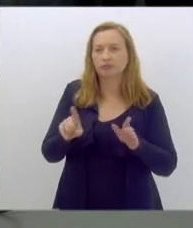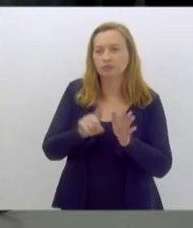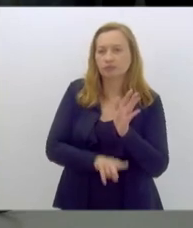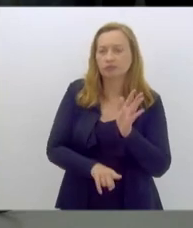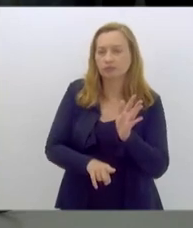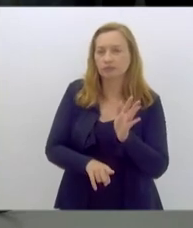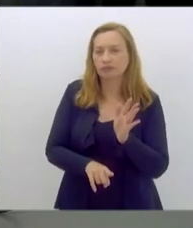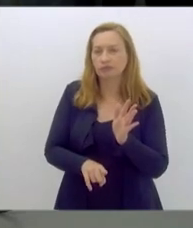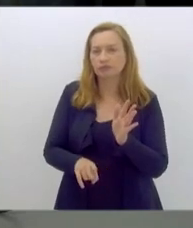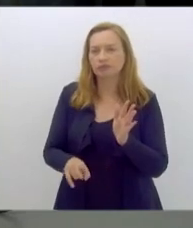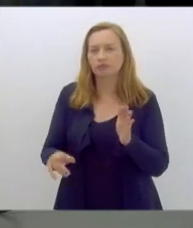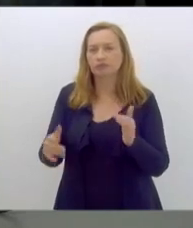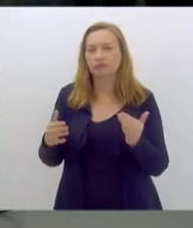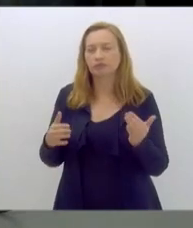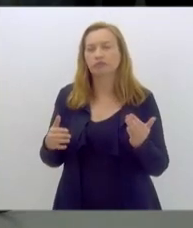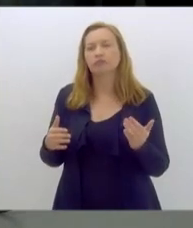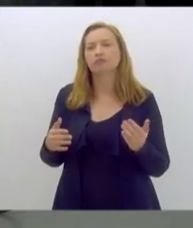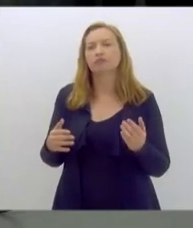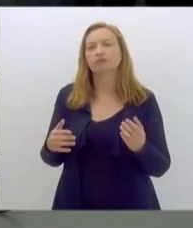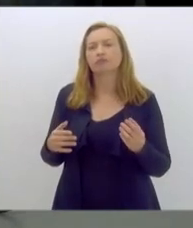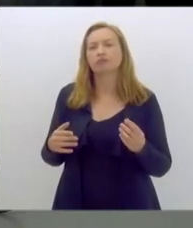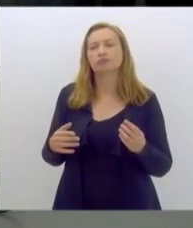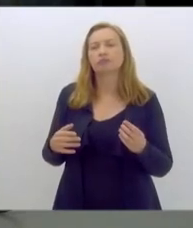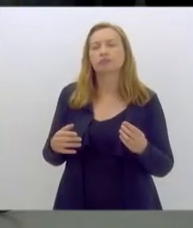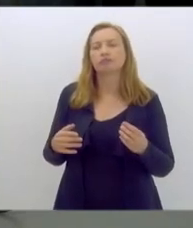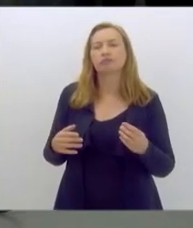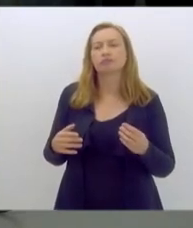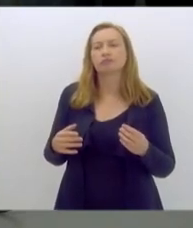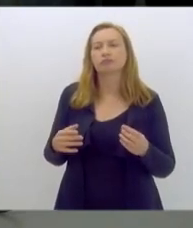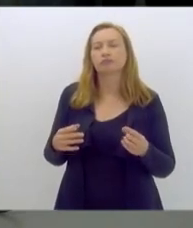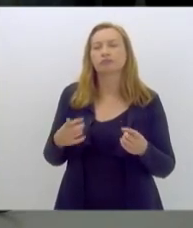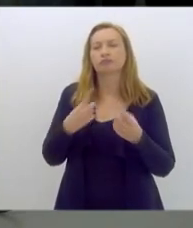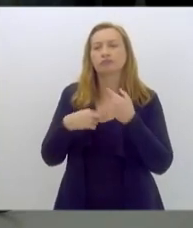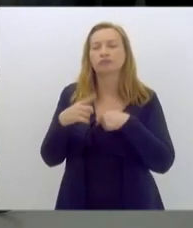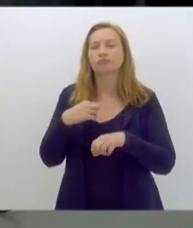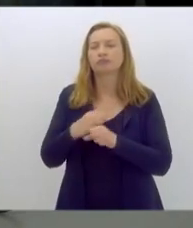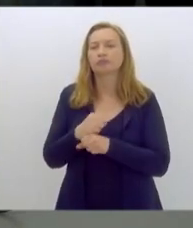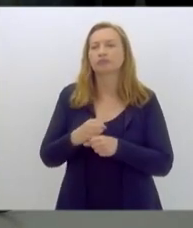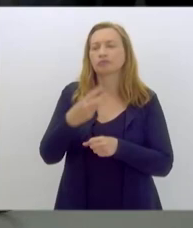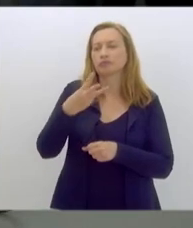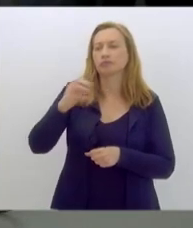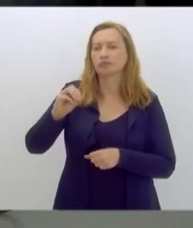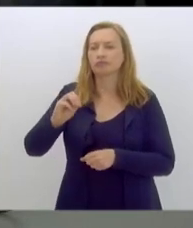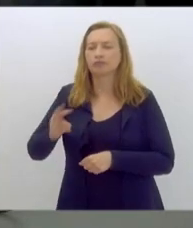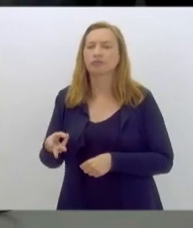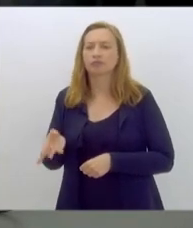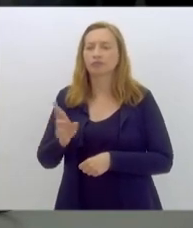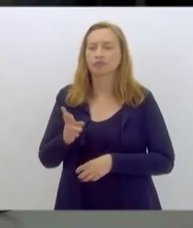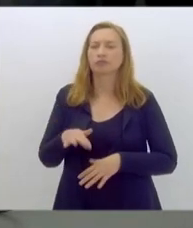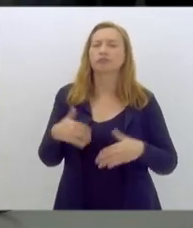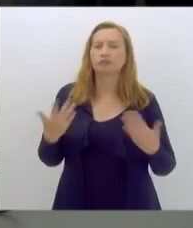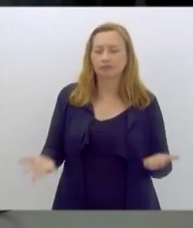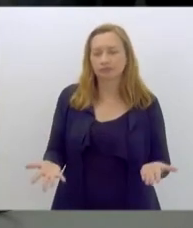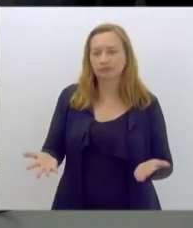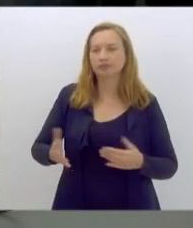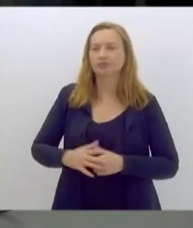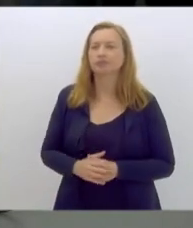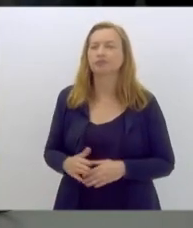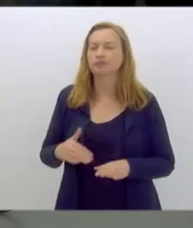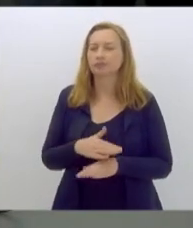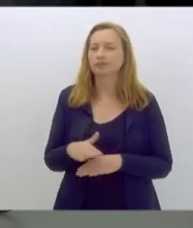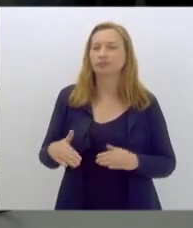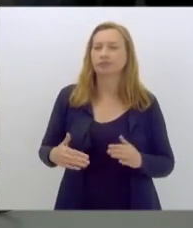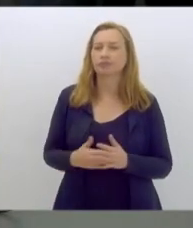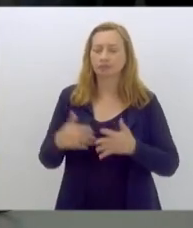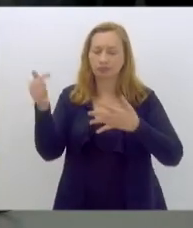que a nossa estimativa para esse ano que é de 30 bilhões de reais então considerando todos